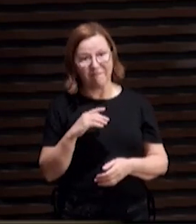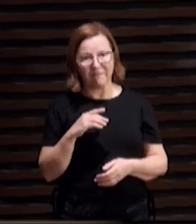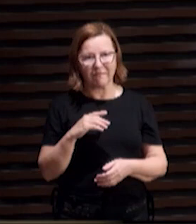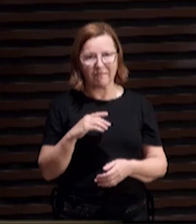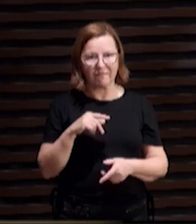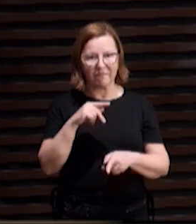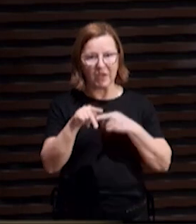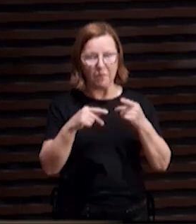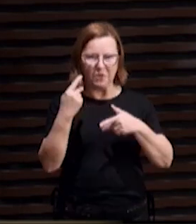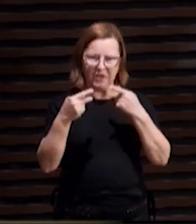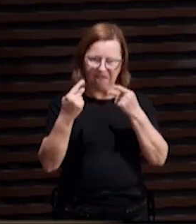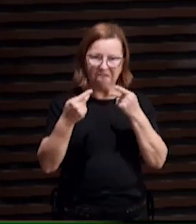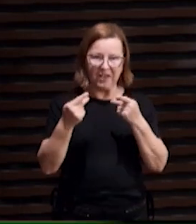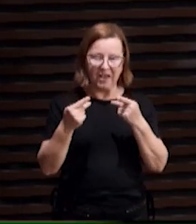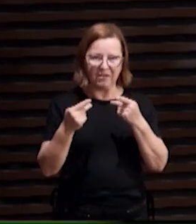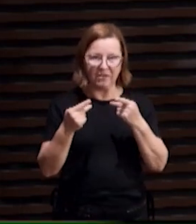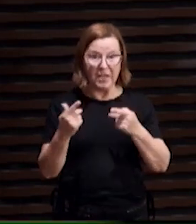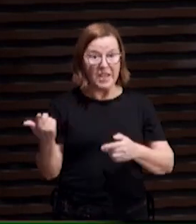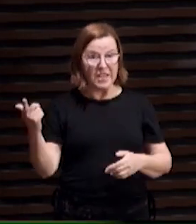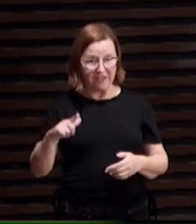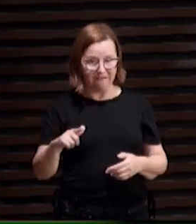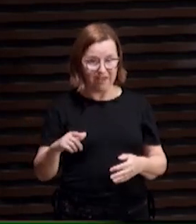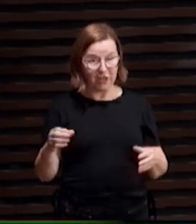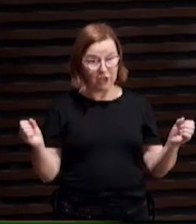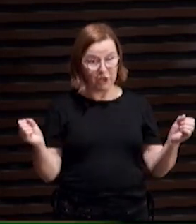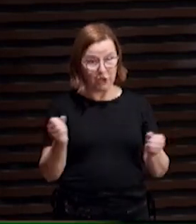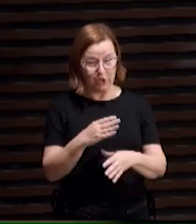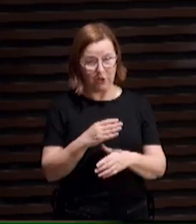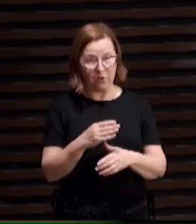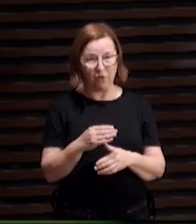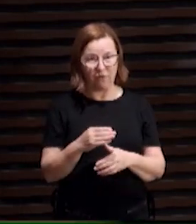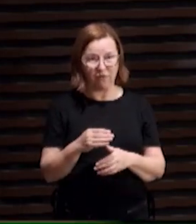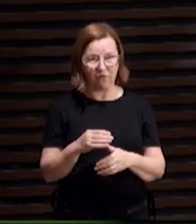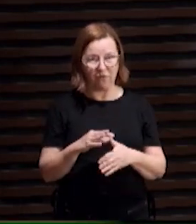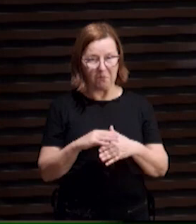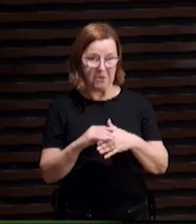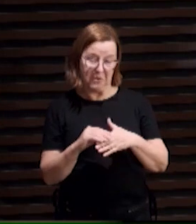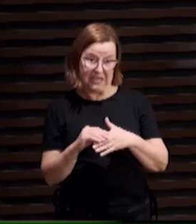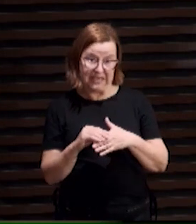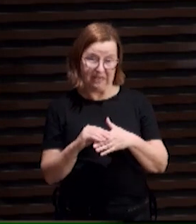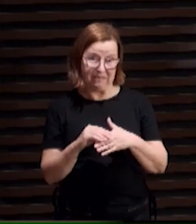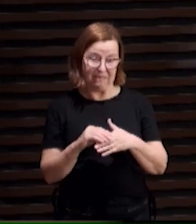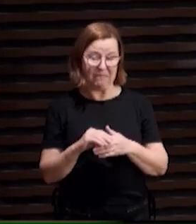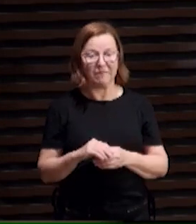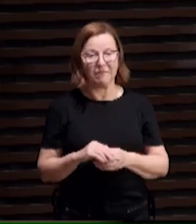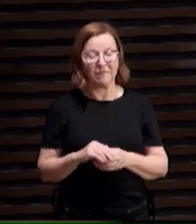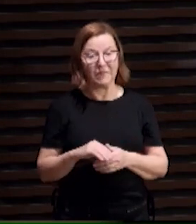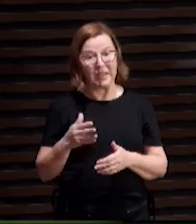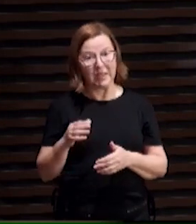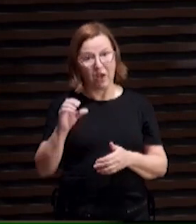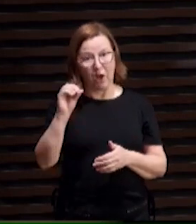uma nova onda e está criando a OMS e a